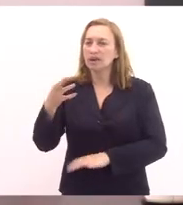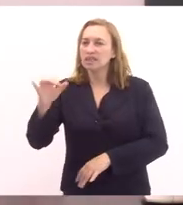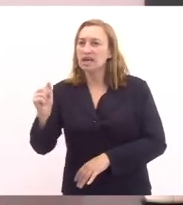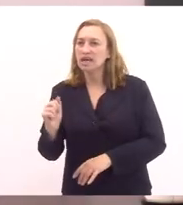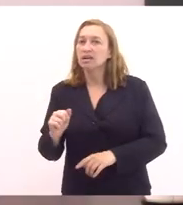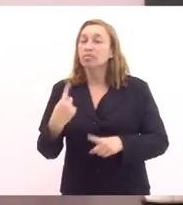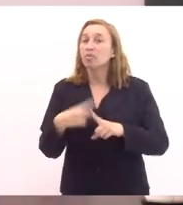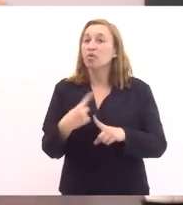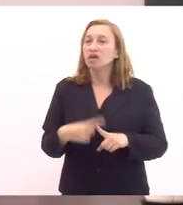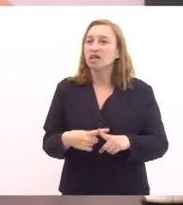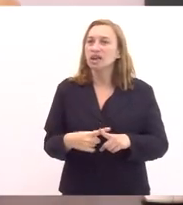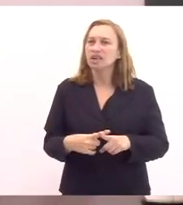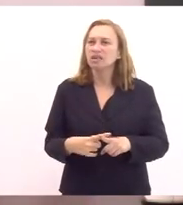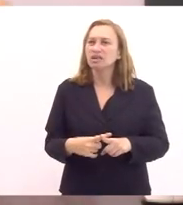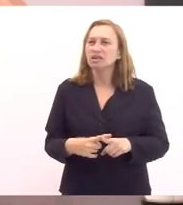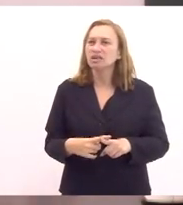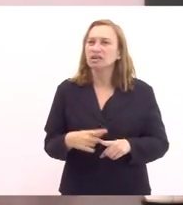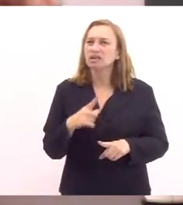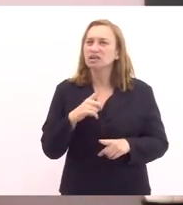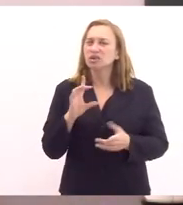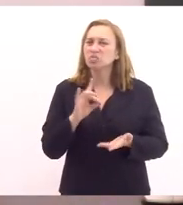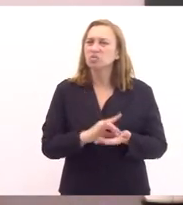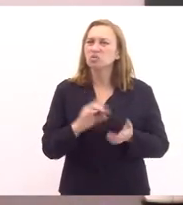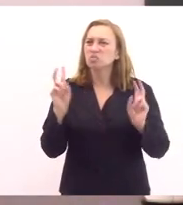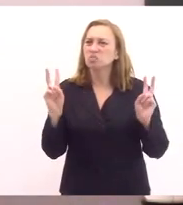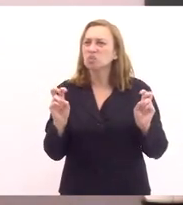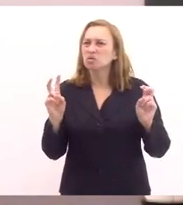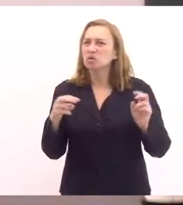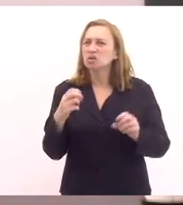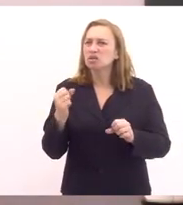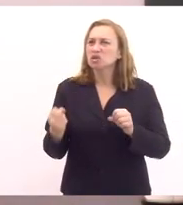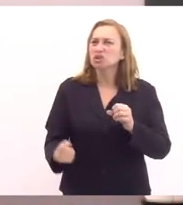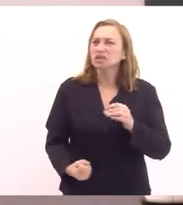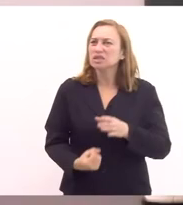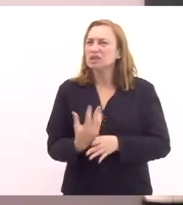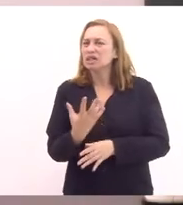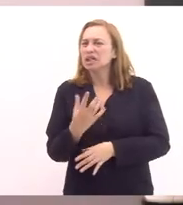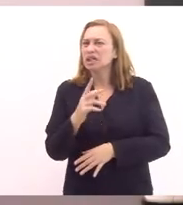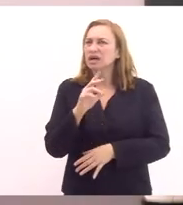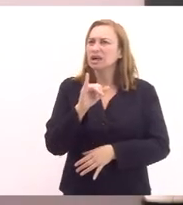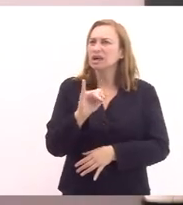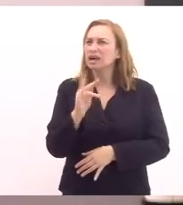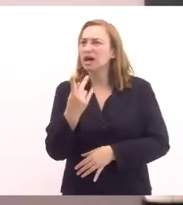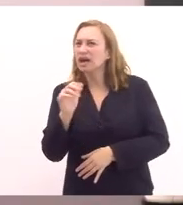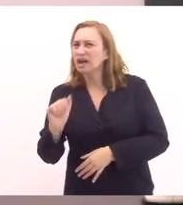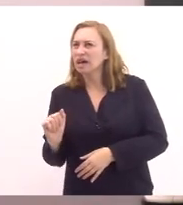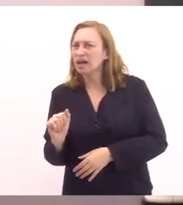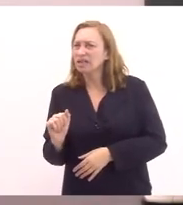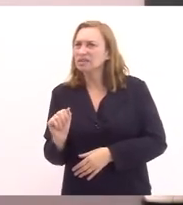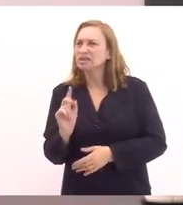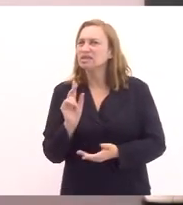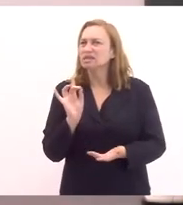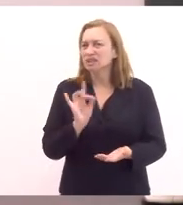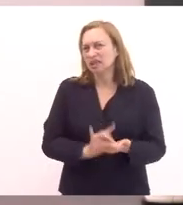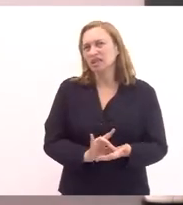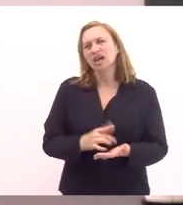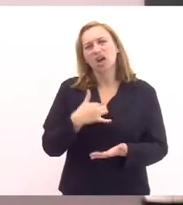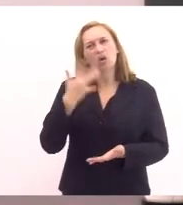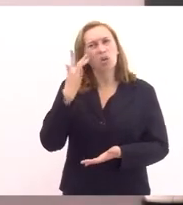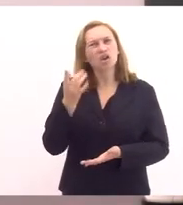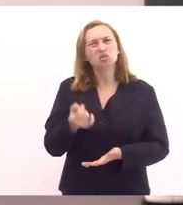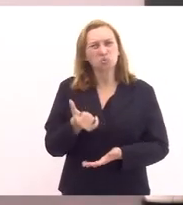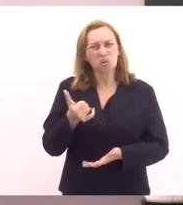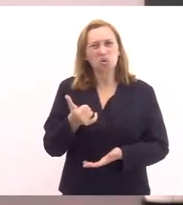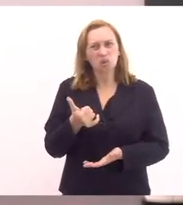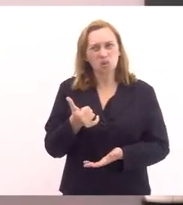Porque tem uma questão real de construção das aí a gás essa na realidade eu também acho que aí de